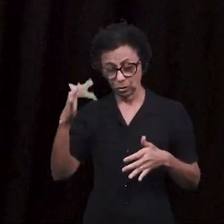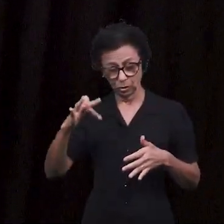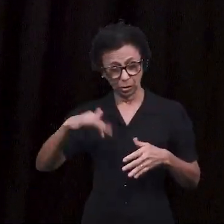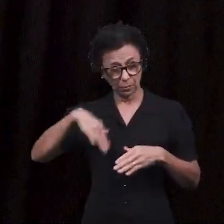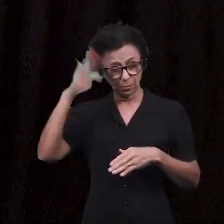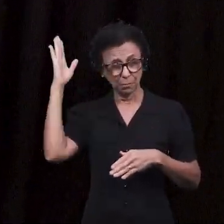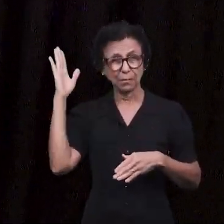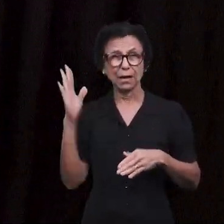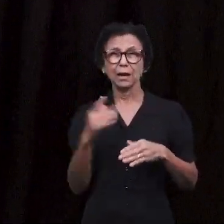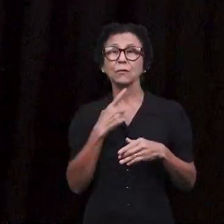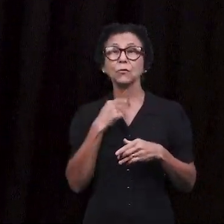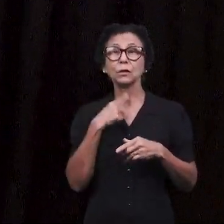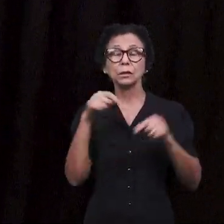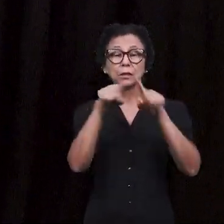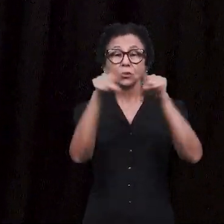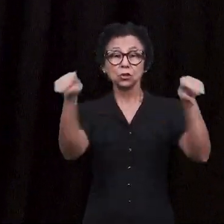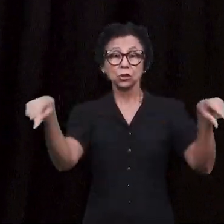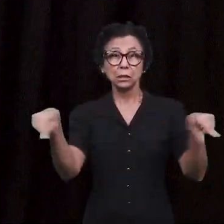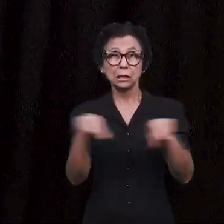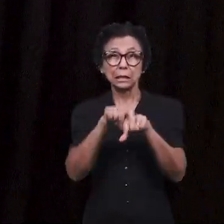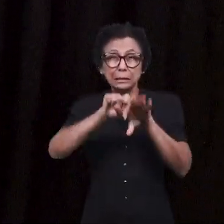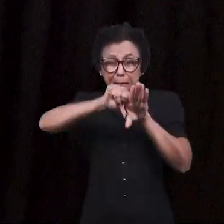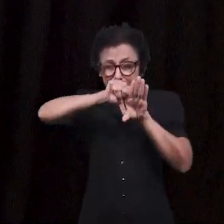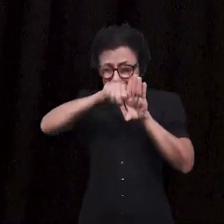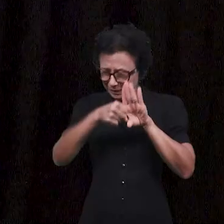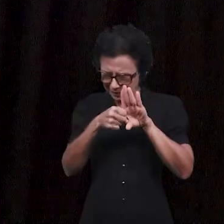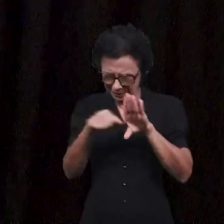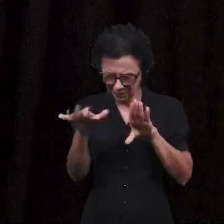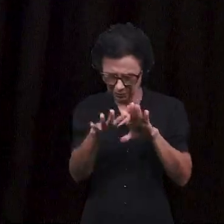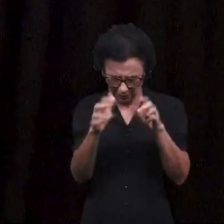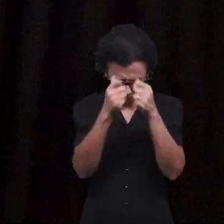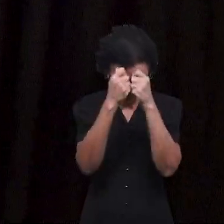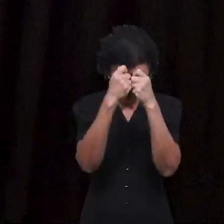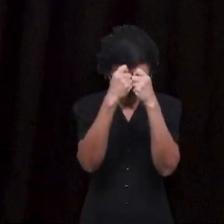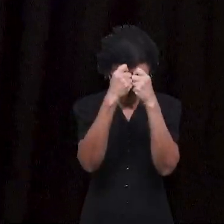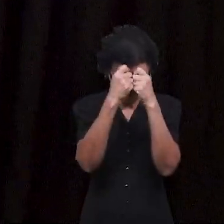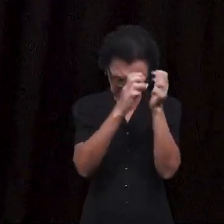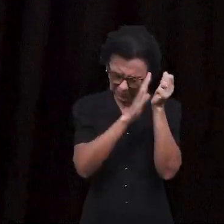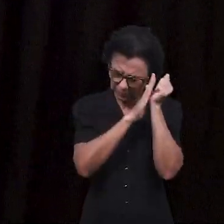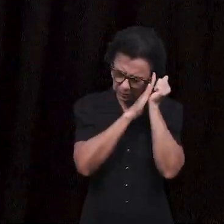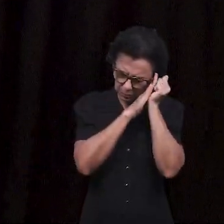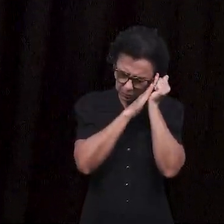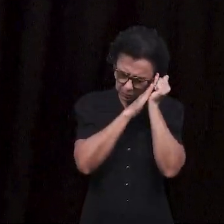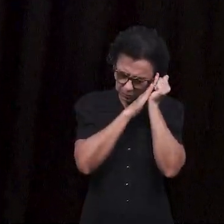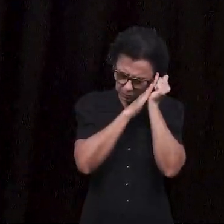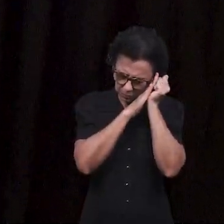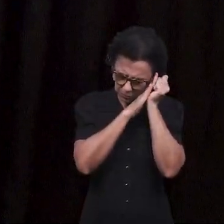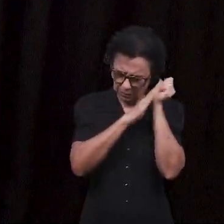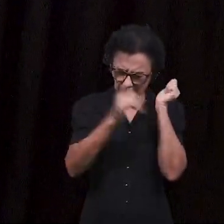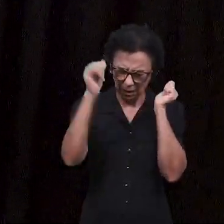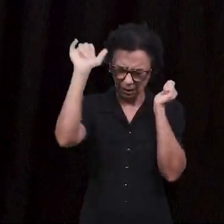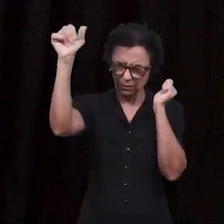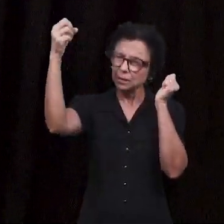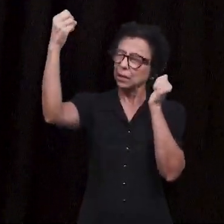fechada, trancada dentro, então, de um ambiente, para que ela perceba menor esses estímulos e que